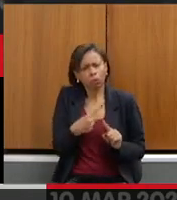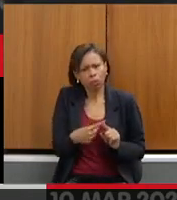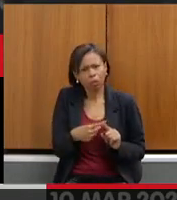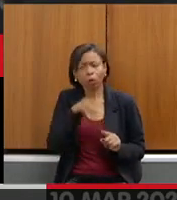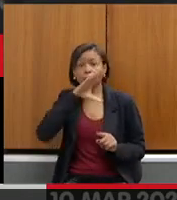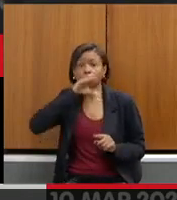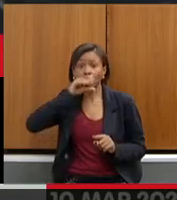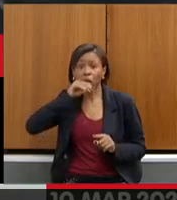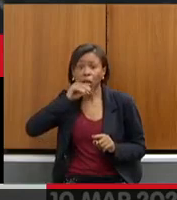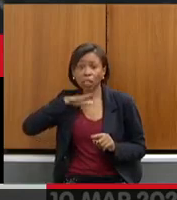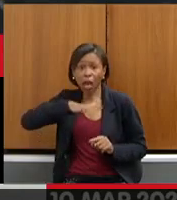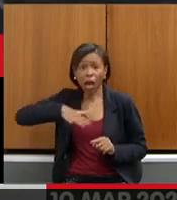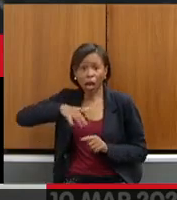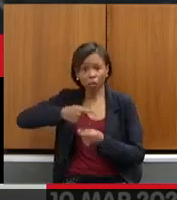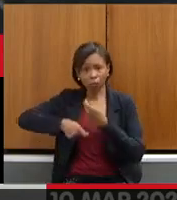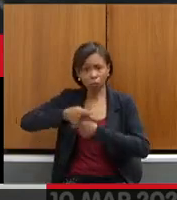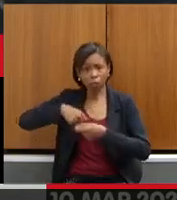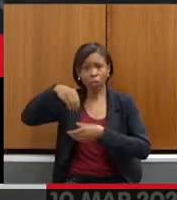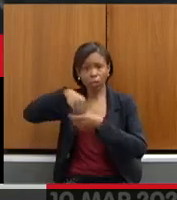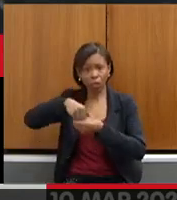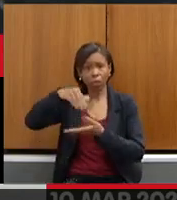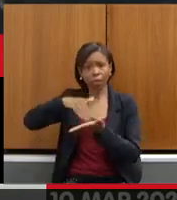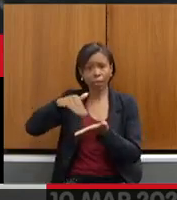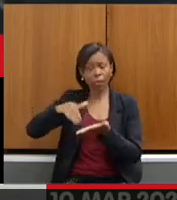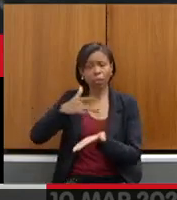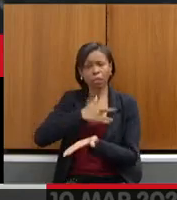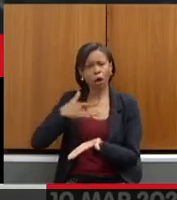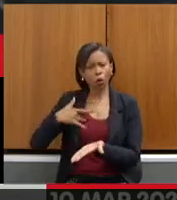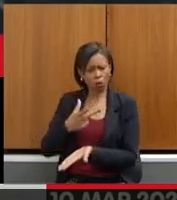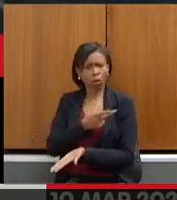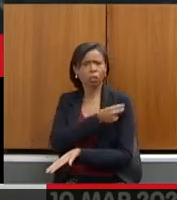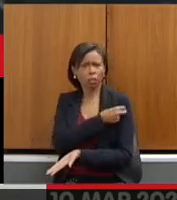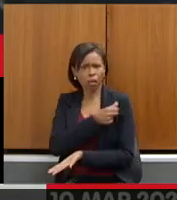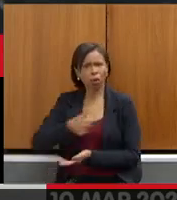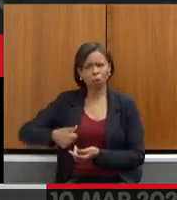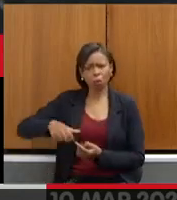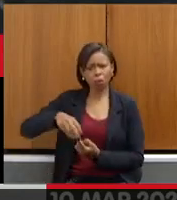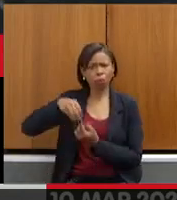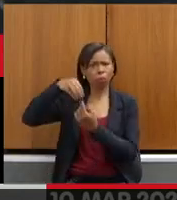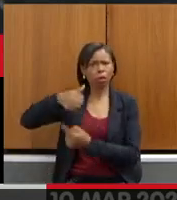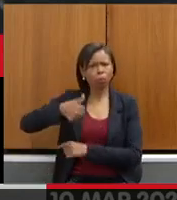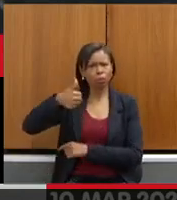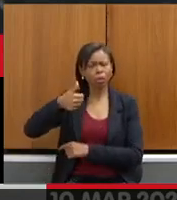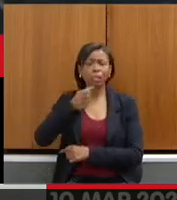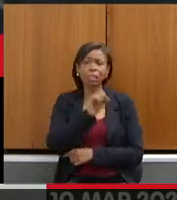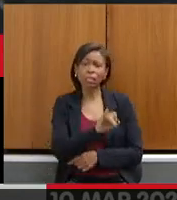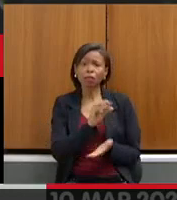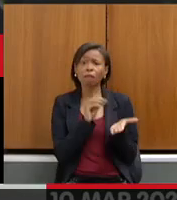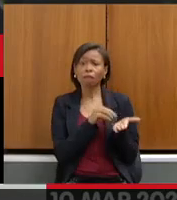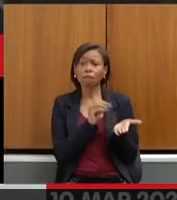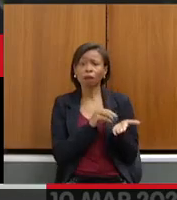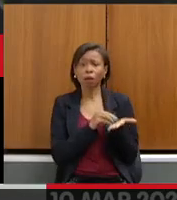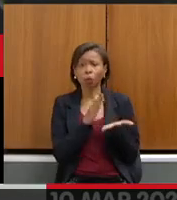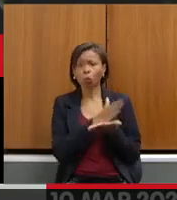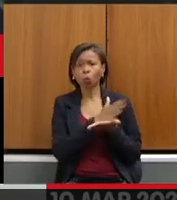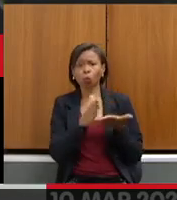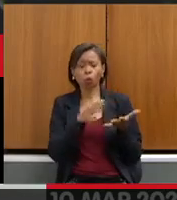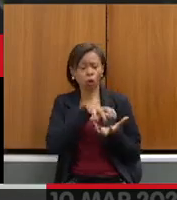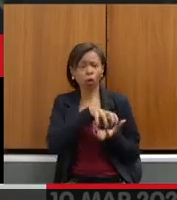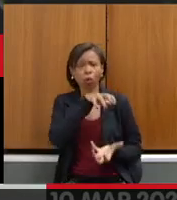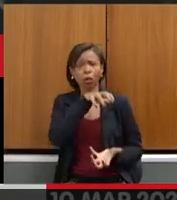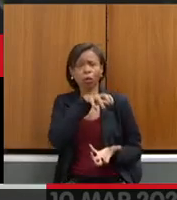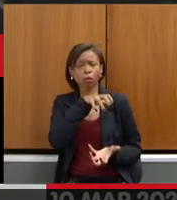funcionários do administrativo da Secretaria de Saúde sendo que ainda há muitos mineiros idosos que ainda não foram